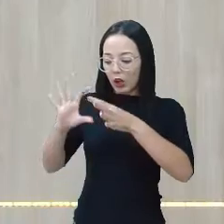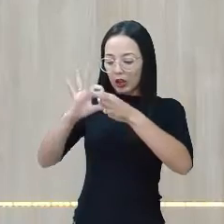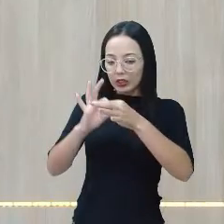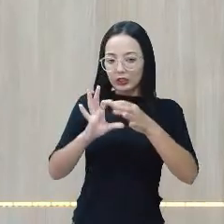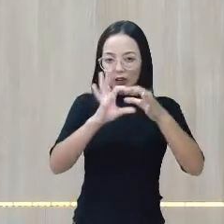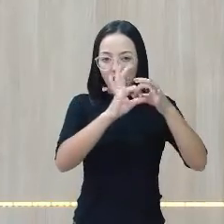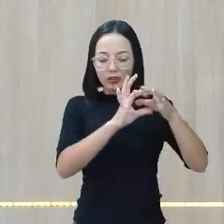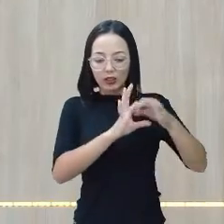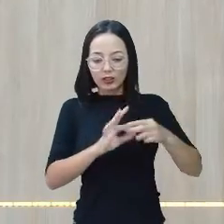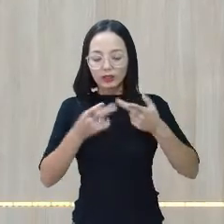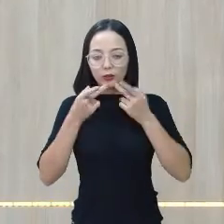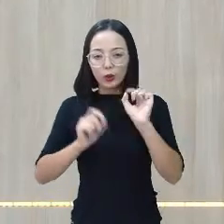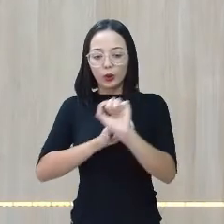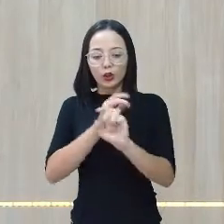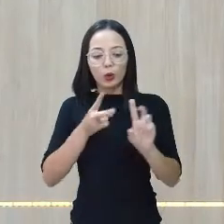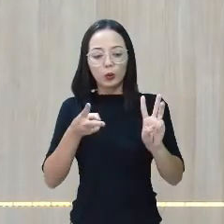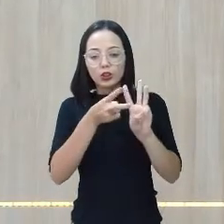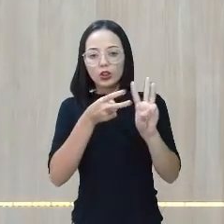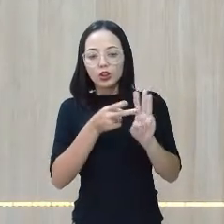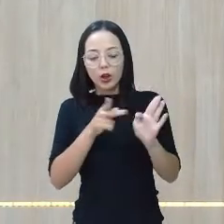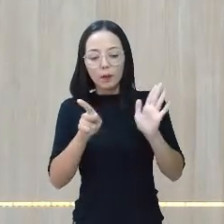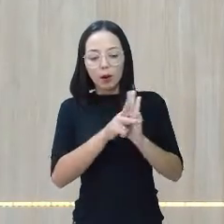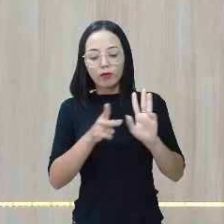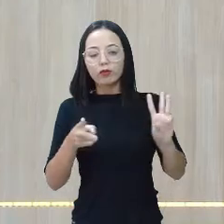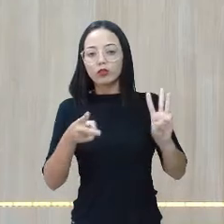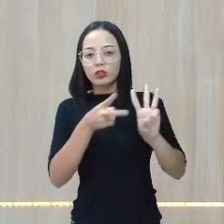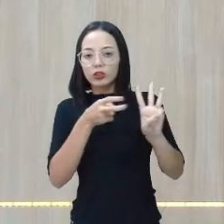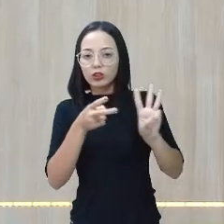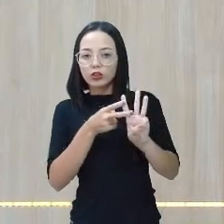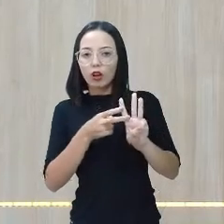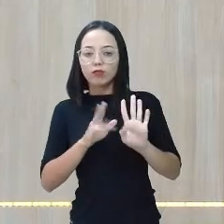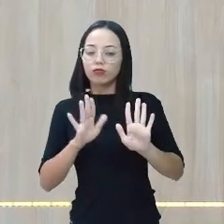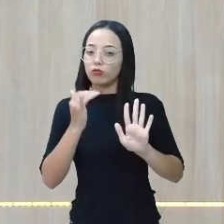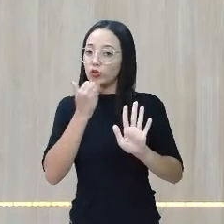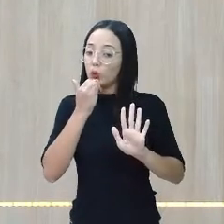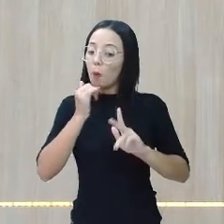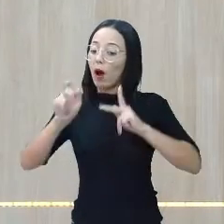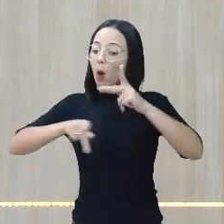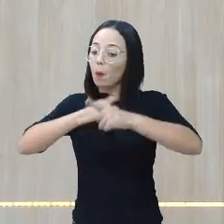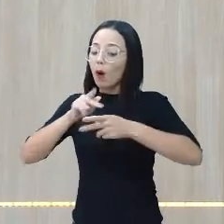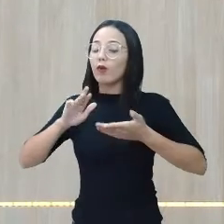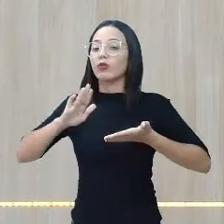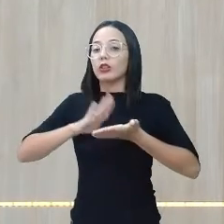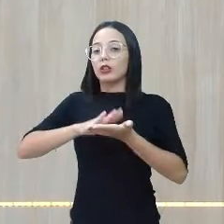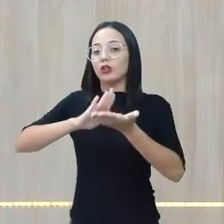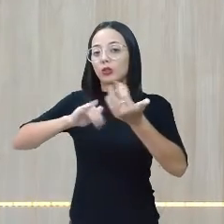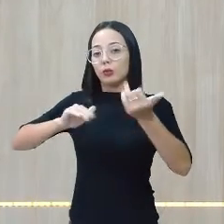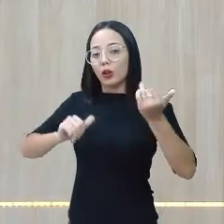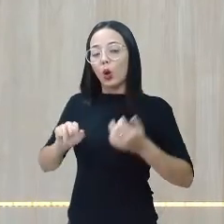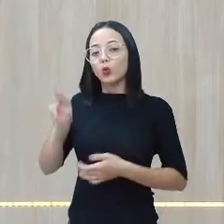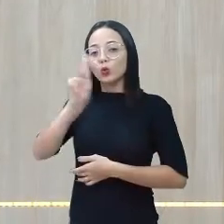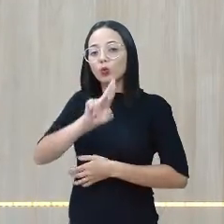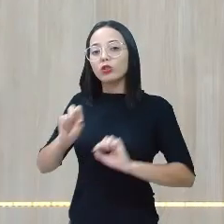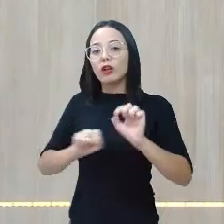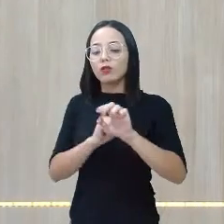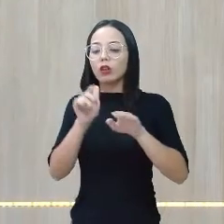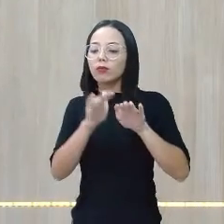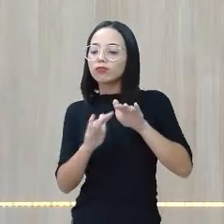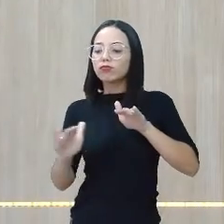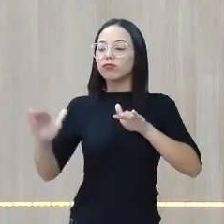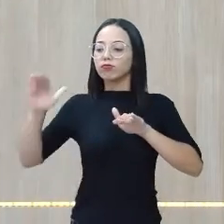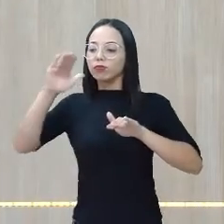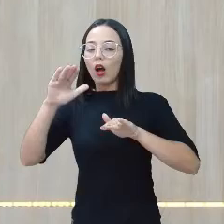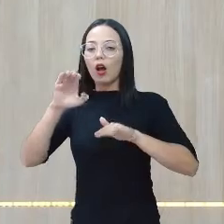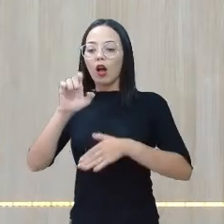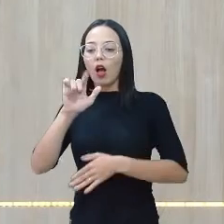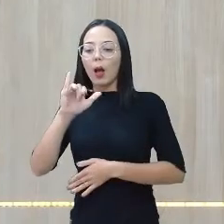falou que os indígenas, os espanhóis, perdão, eles se utilizavam, né, da superioridade bélica,